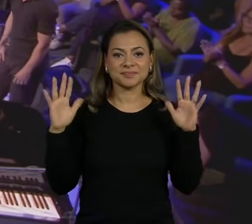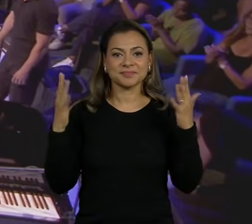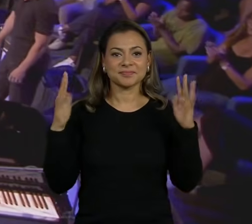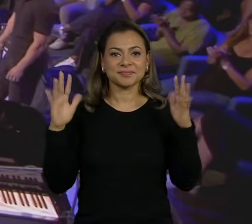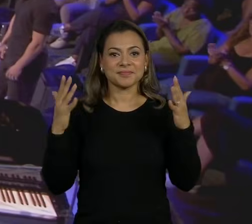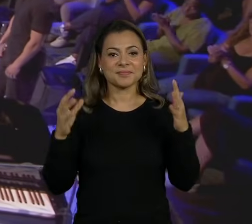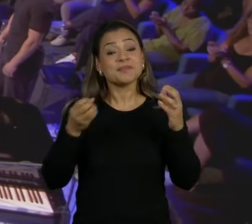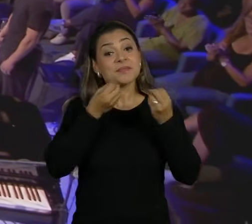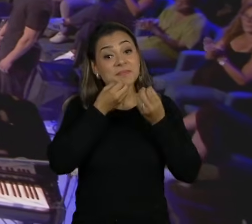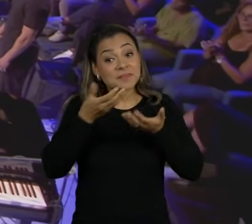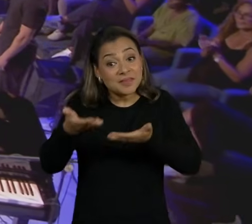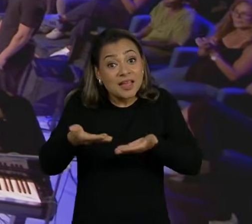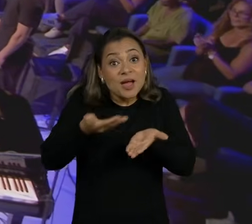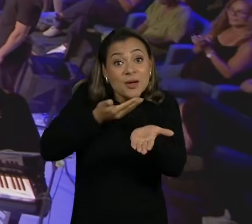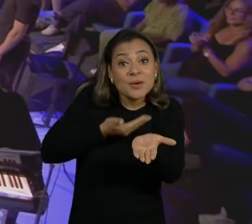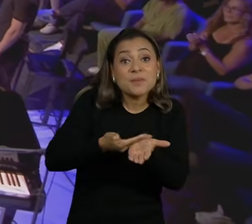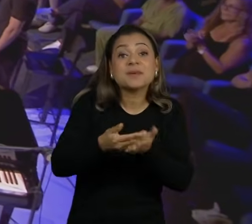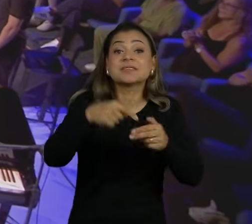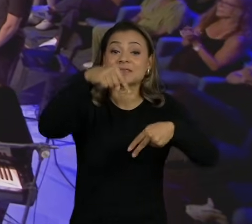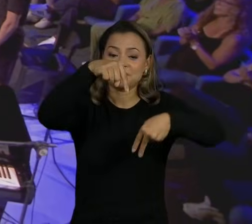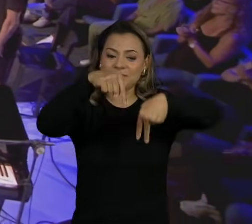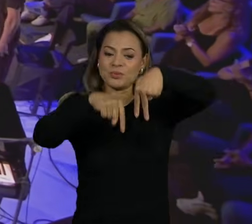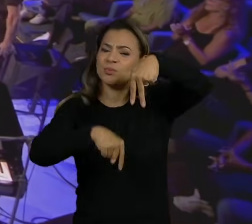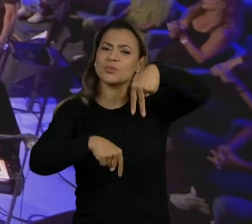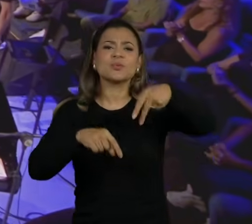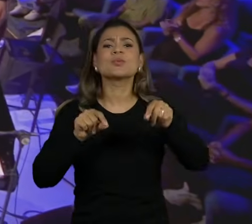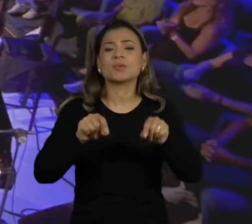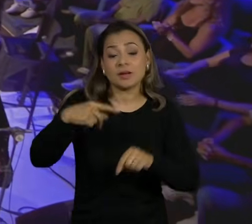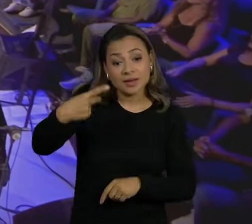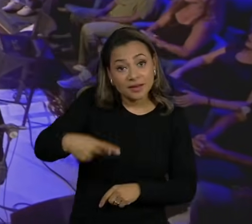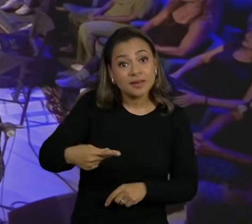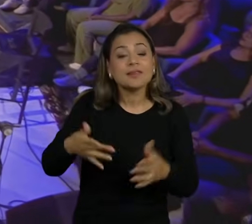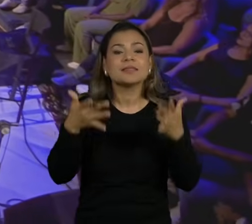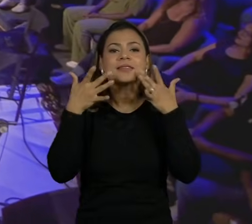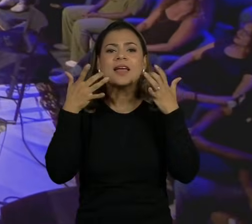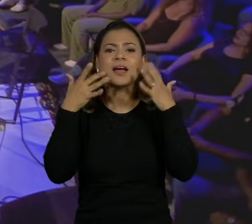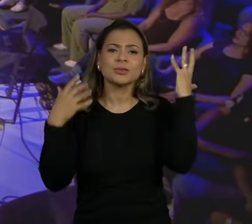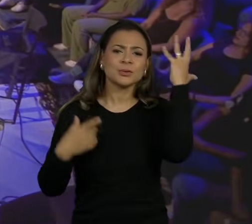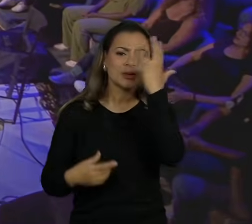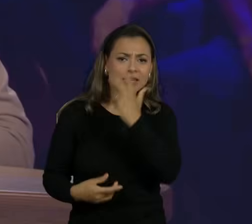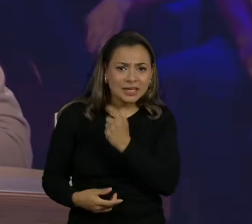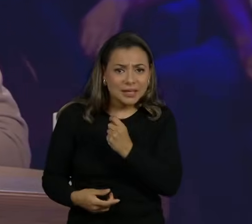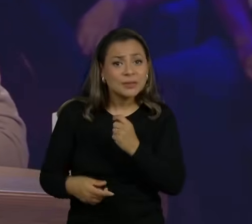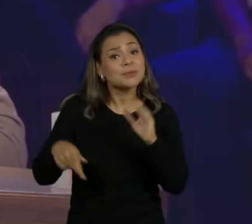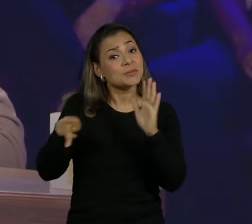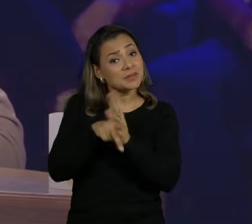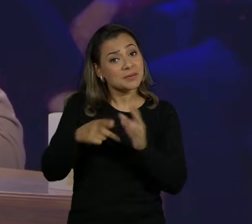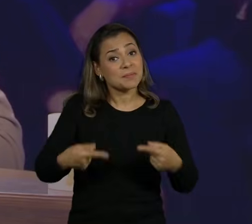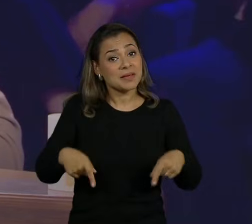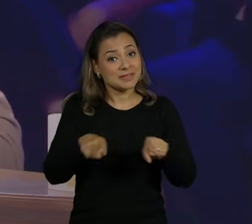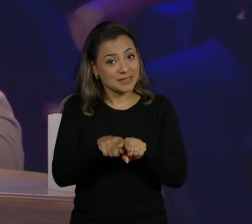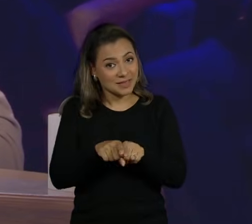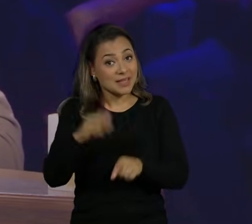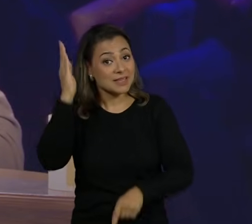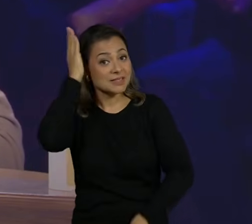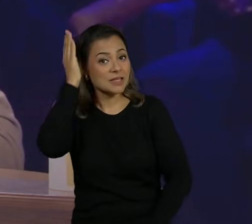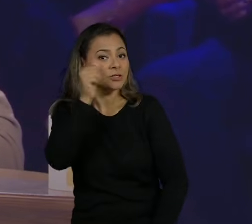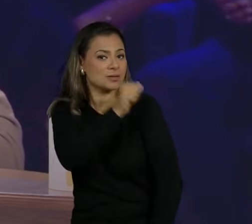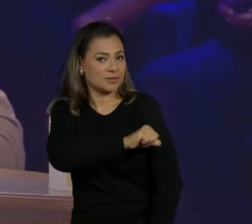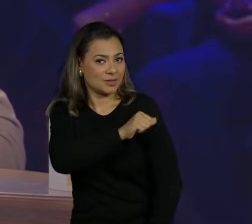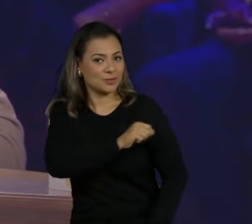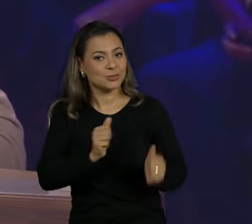Muito bem, estamos começando mais um Arena dos Saberes aqui desse teatro lindo, essa parceria do Sesc Rio de Janeiro com a